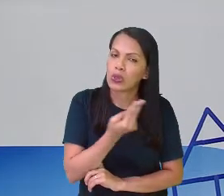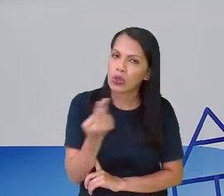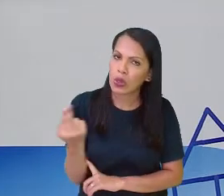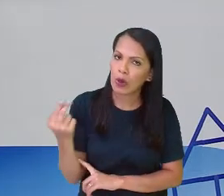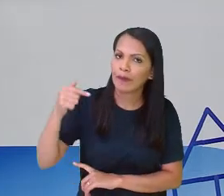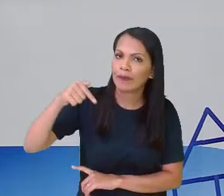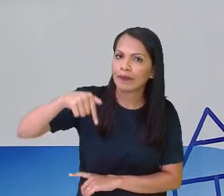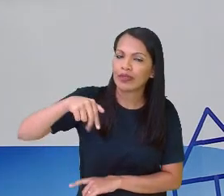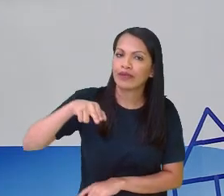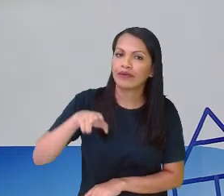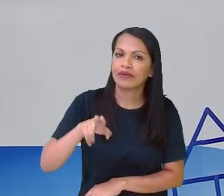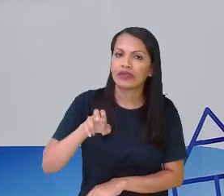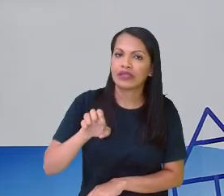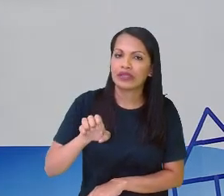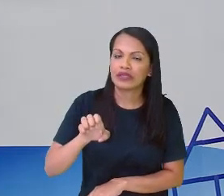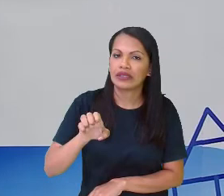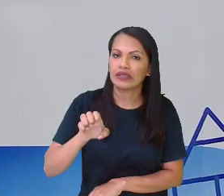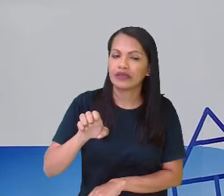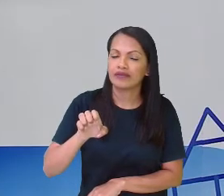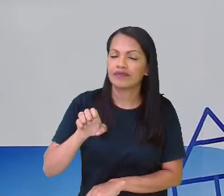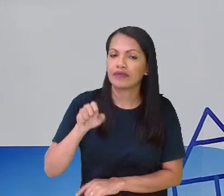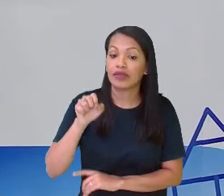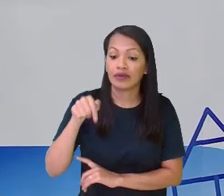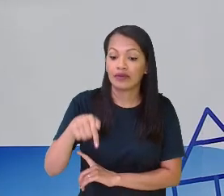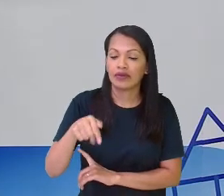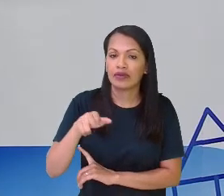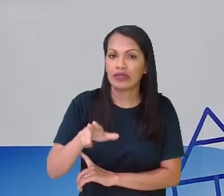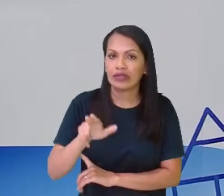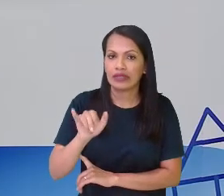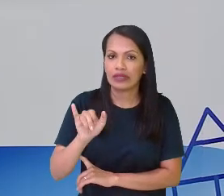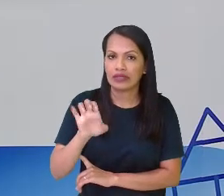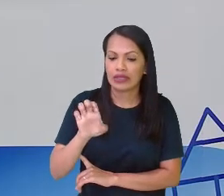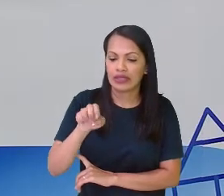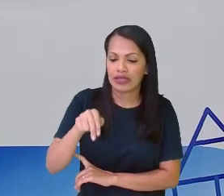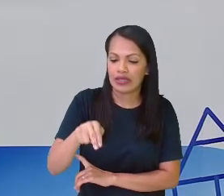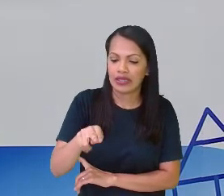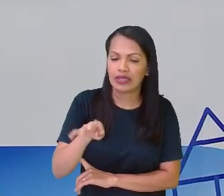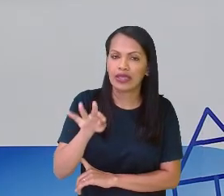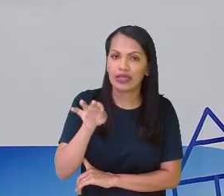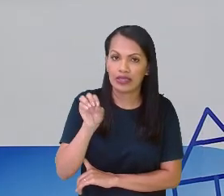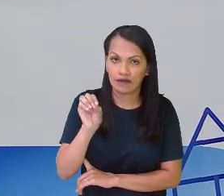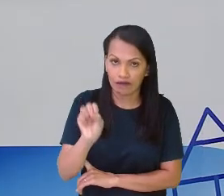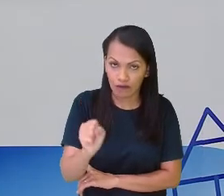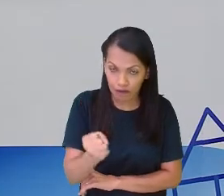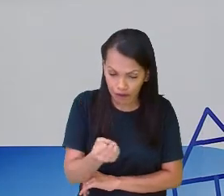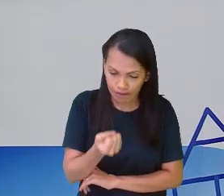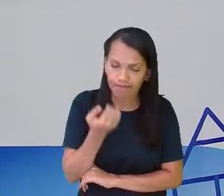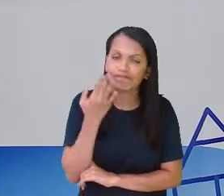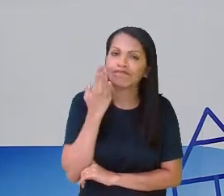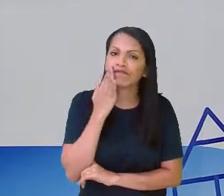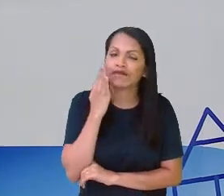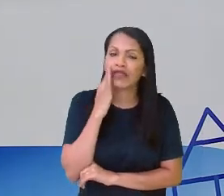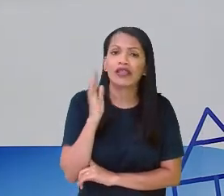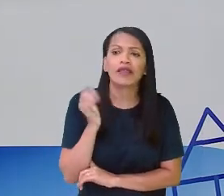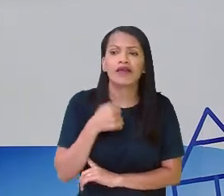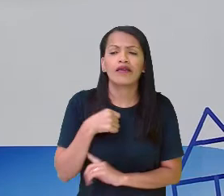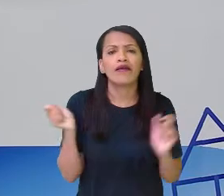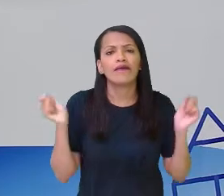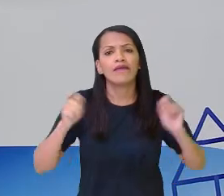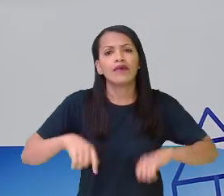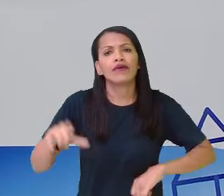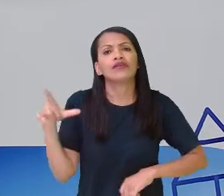500, 400, 300 ml. Tranquilo até aí? Então, eu posso